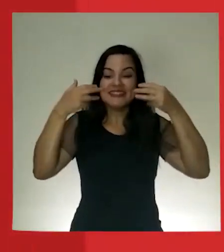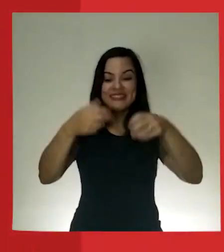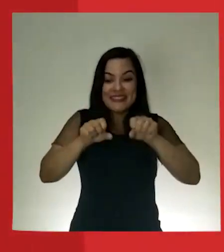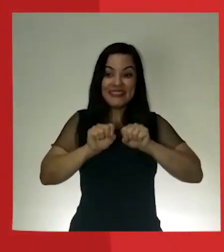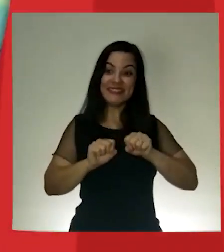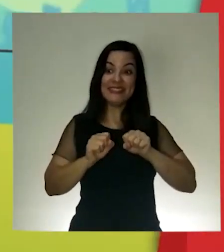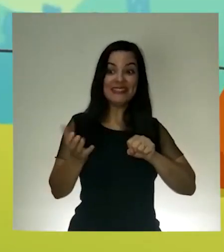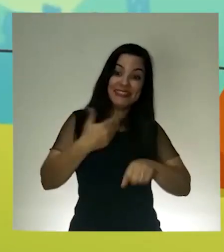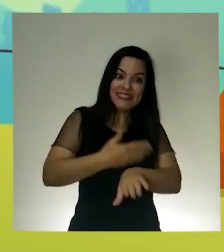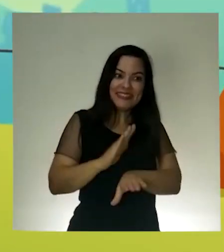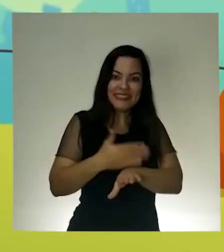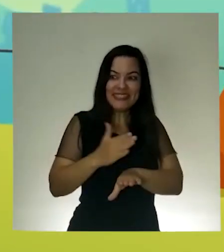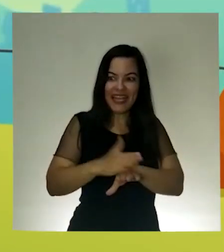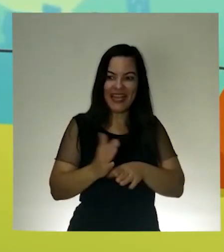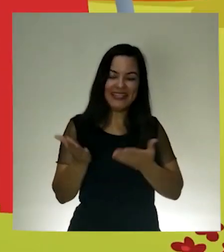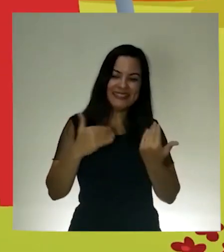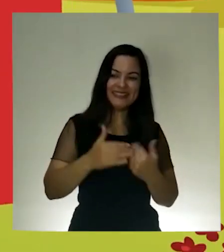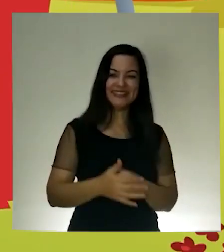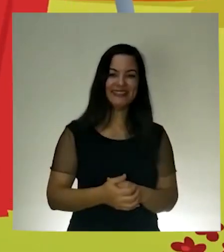ensaiar.